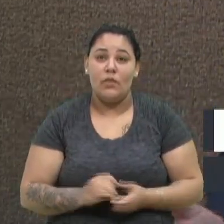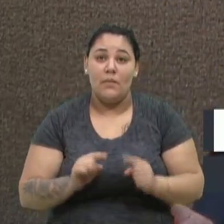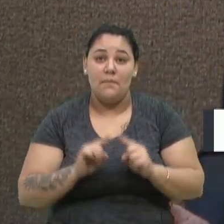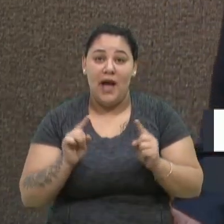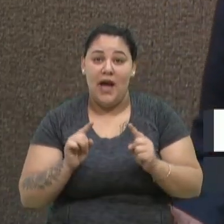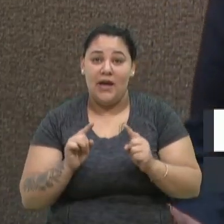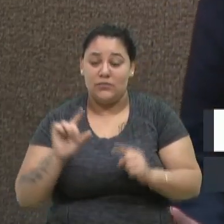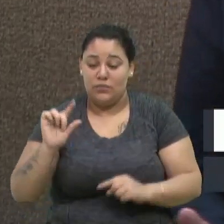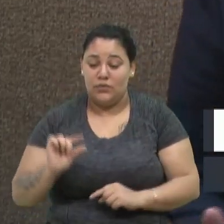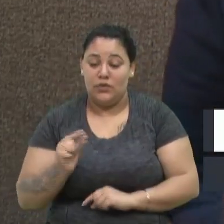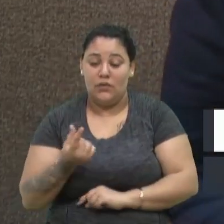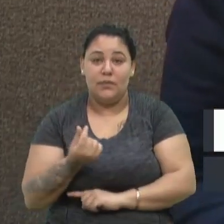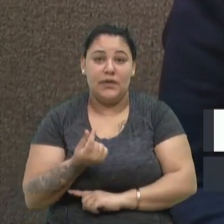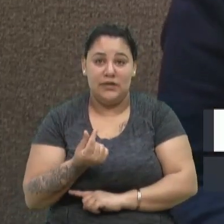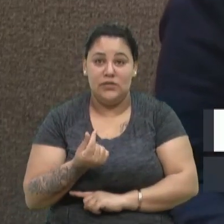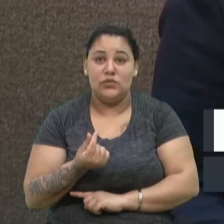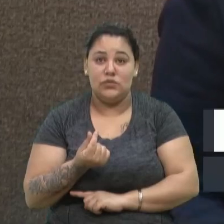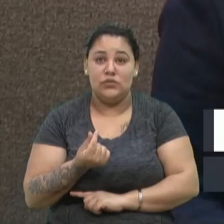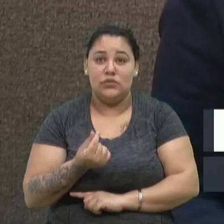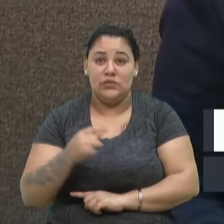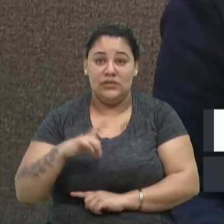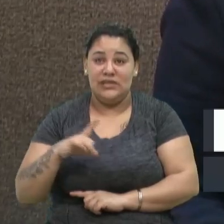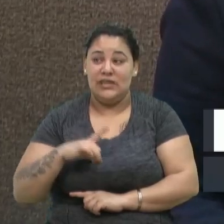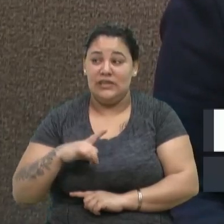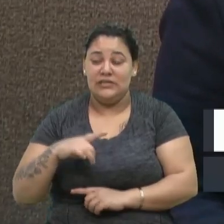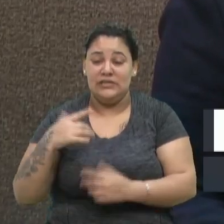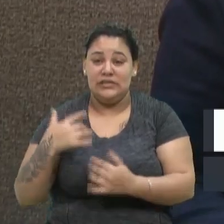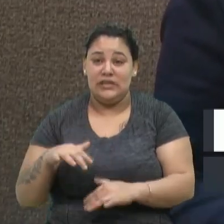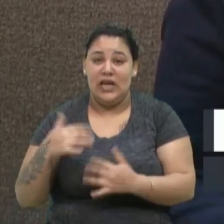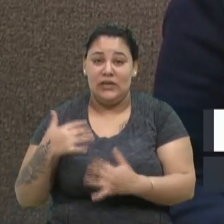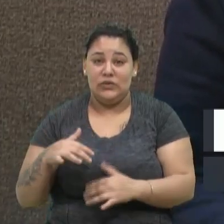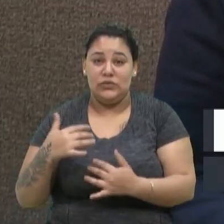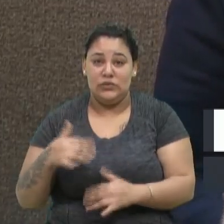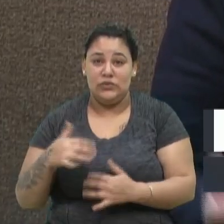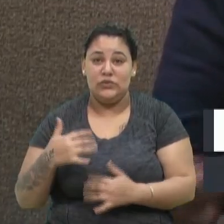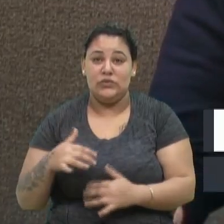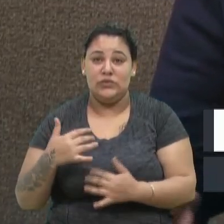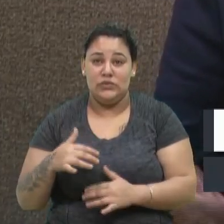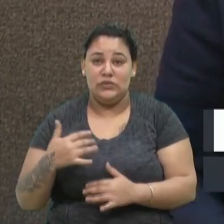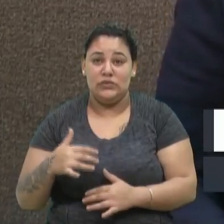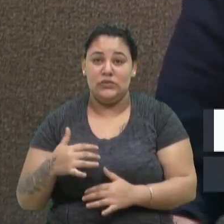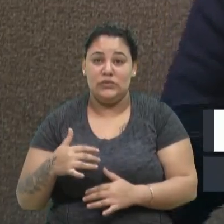esse menor preço tem um custo, né? Tem um custo